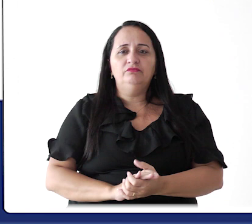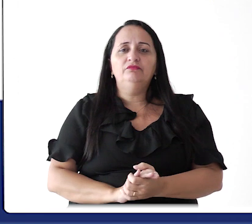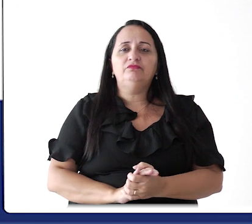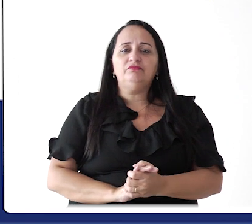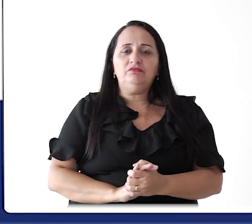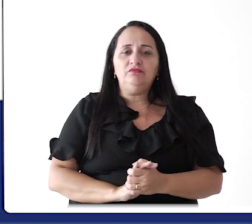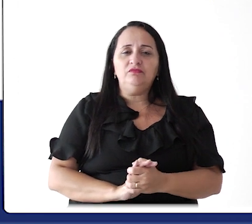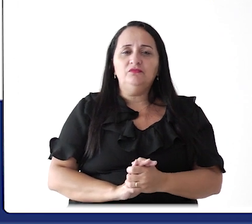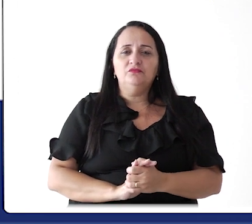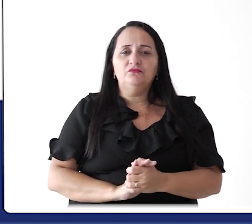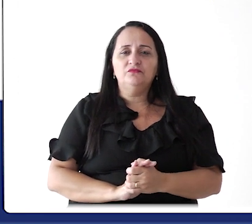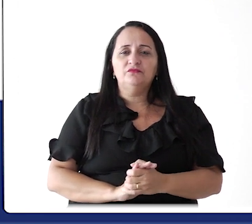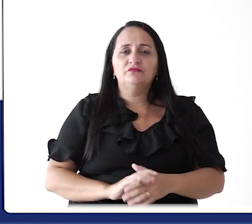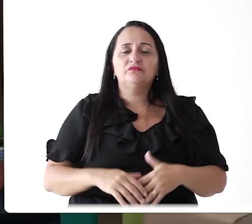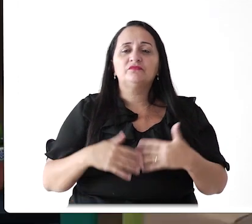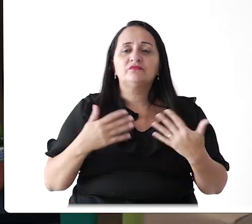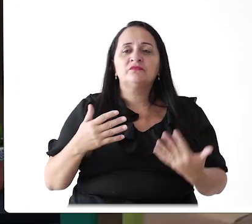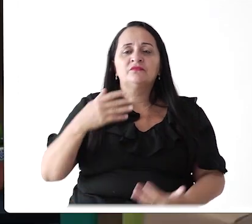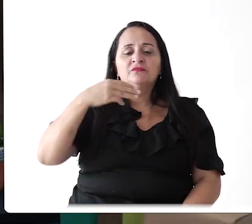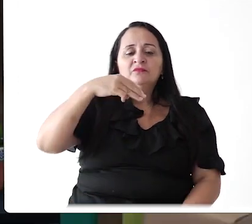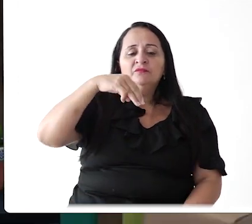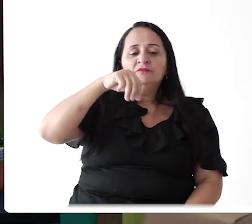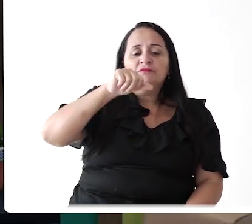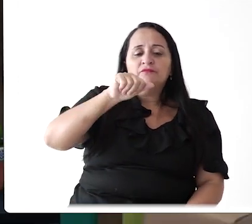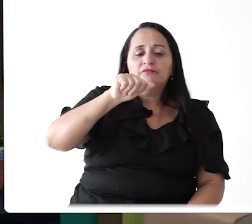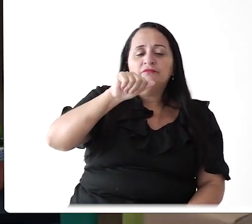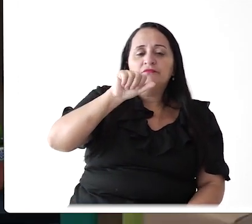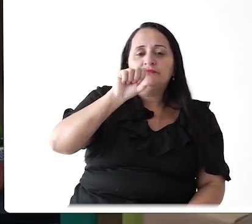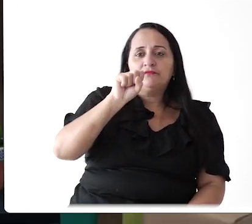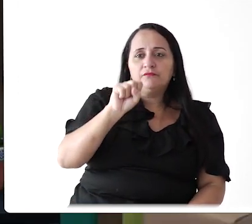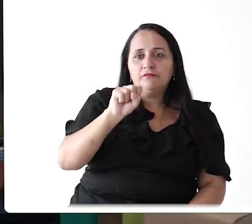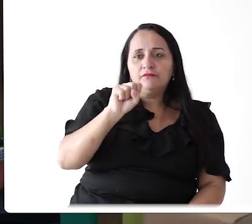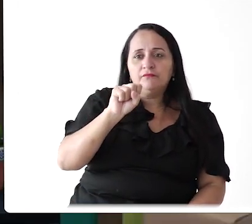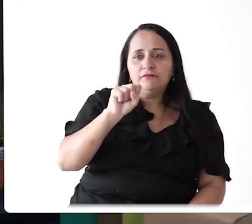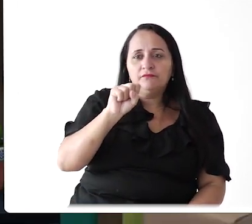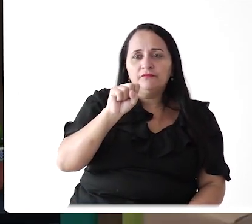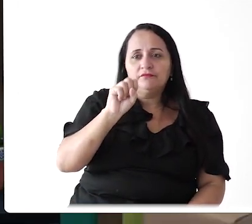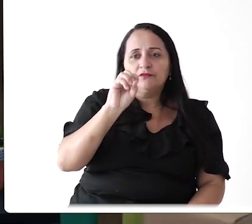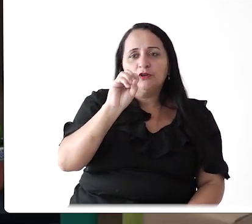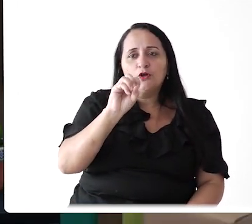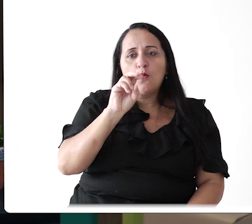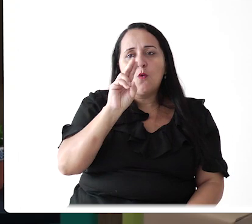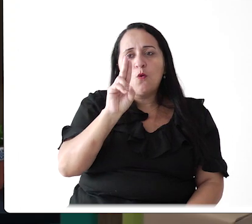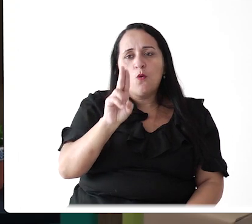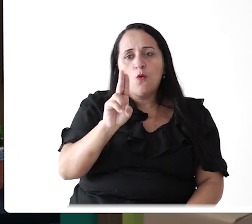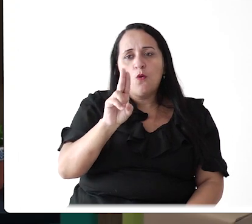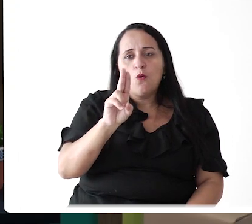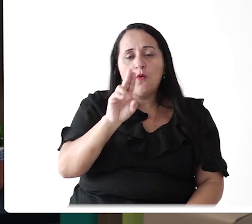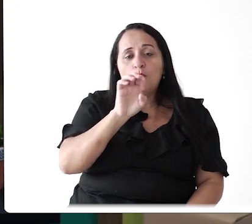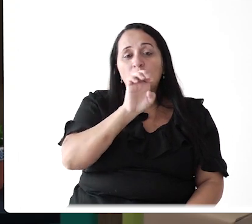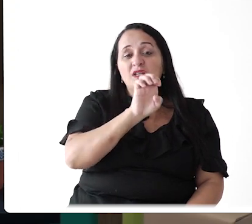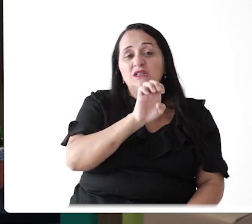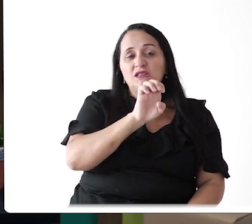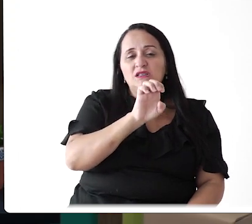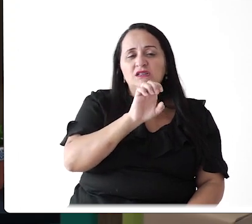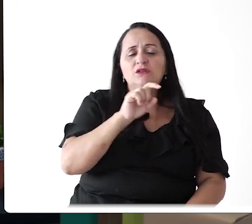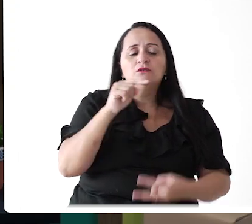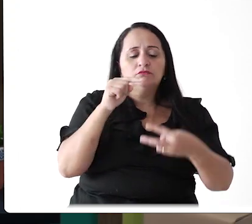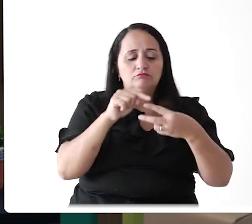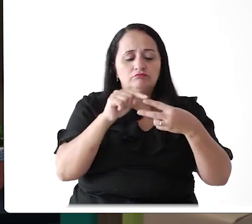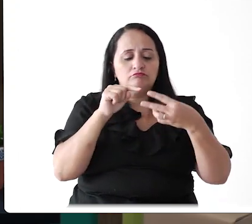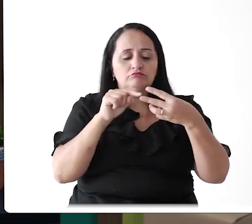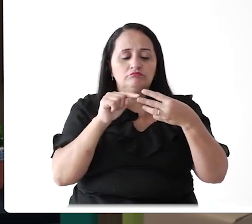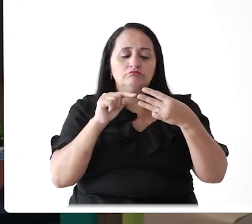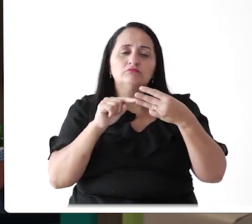com a cor verde. São conjunções. Mas,